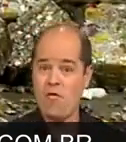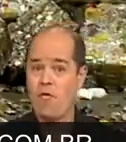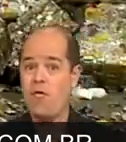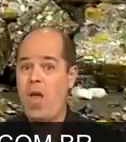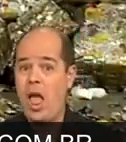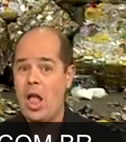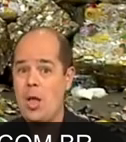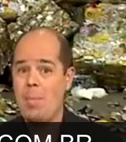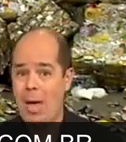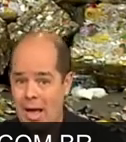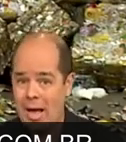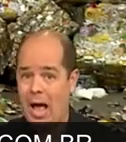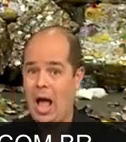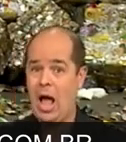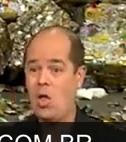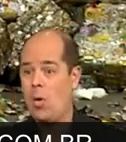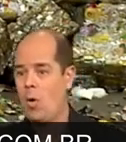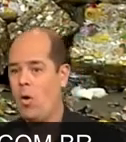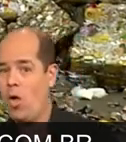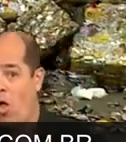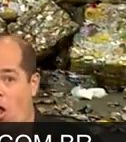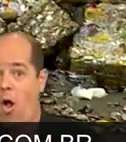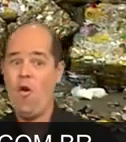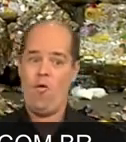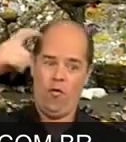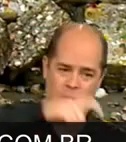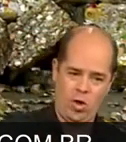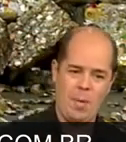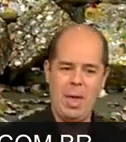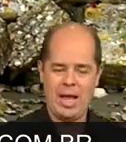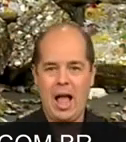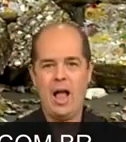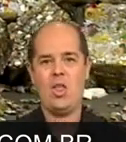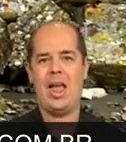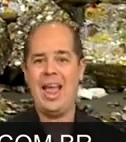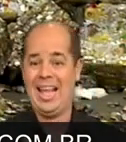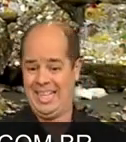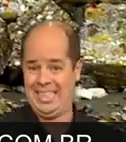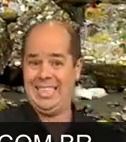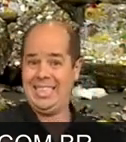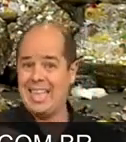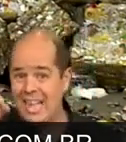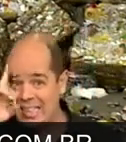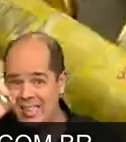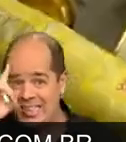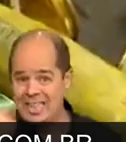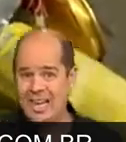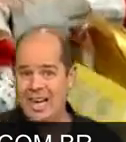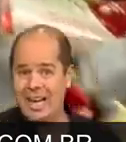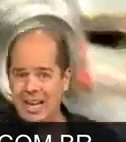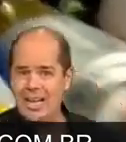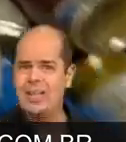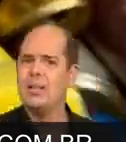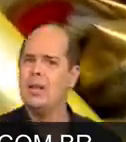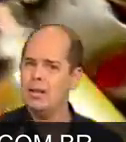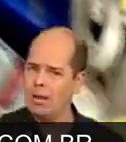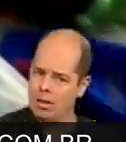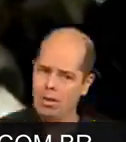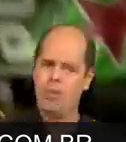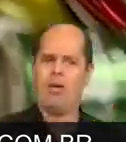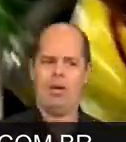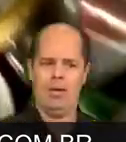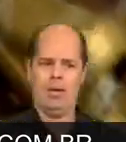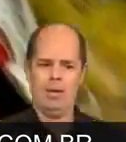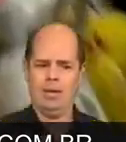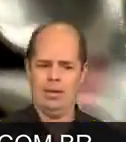reciclada, é de 60 dias. Num país como o nosso, de dimensões continentais, somente em logística e tudo mais, isso já é um grande desafio. Esse